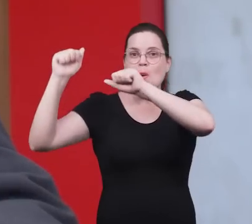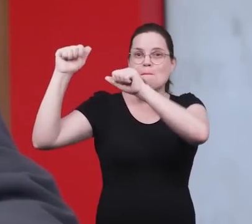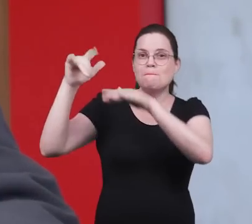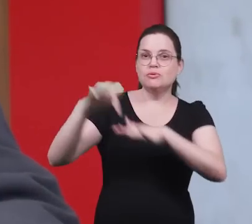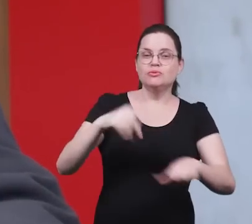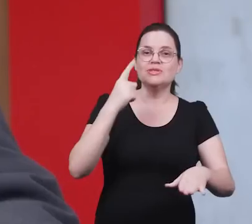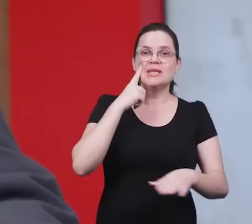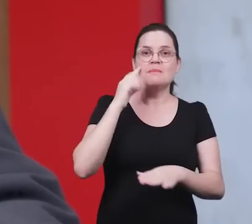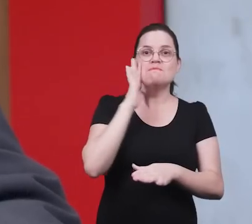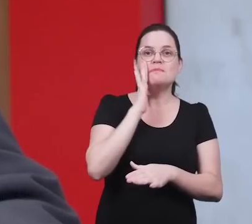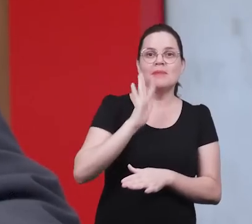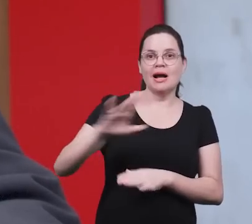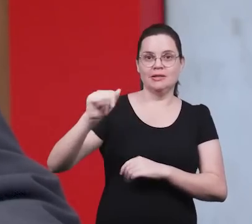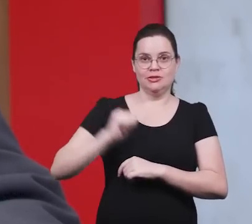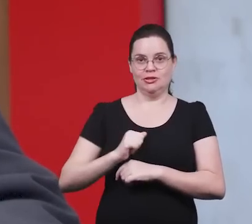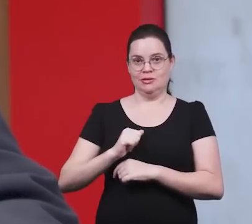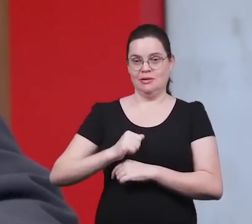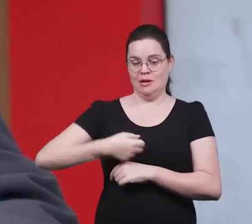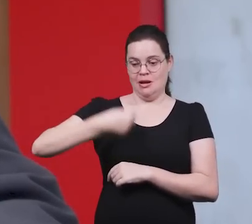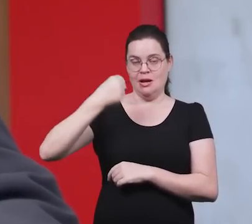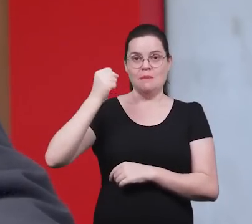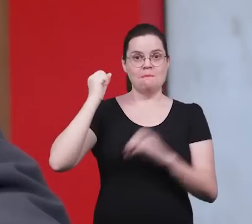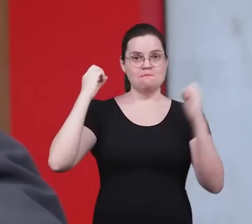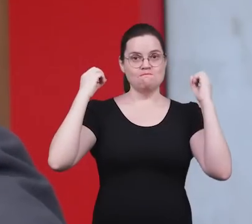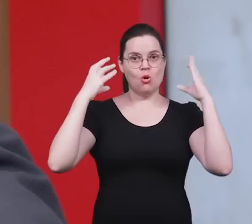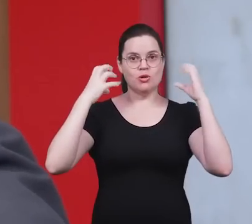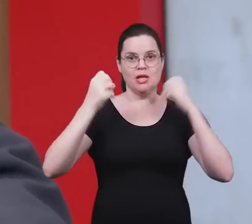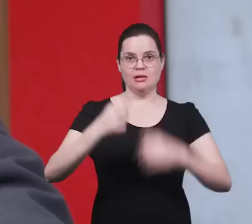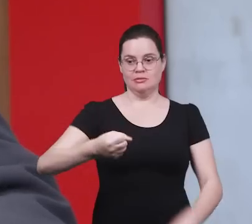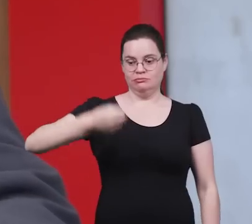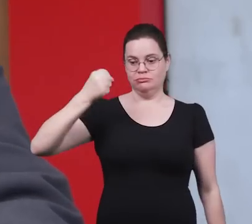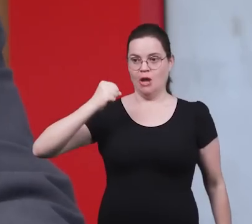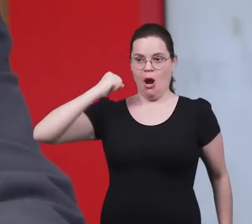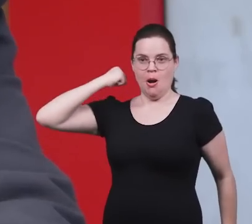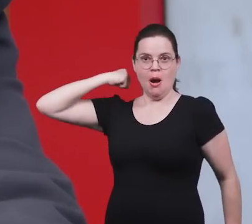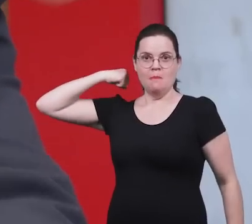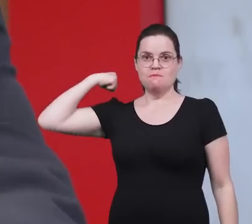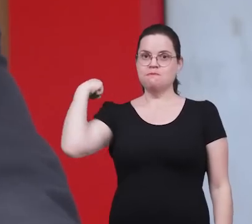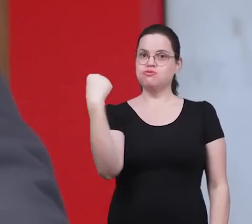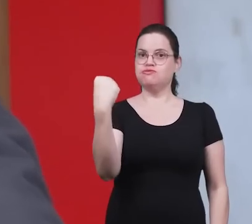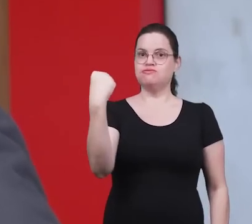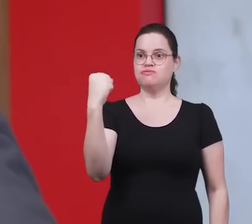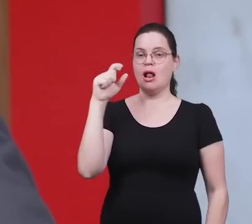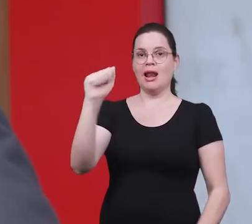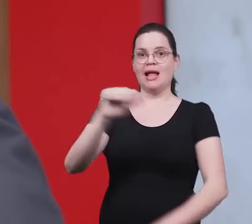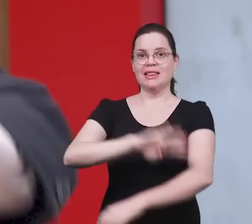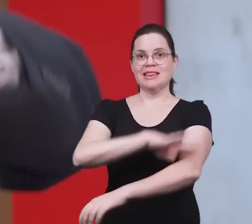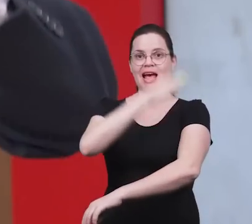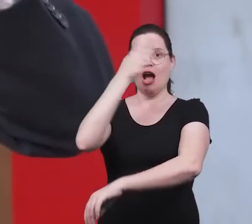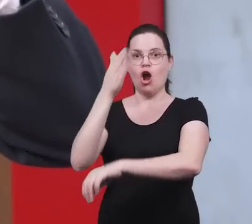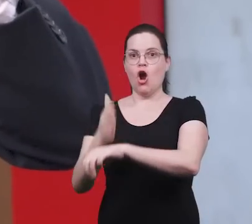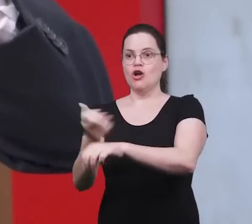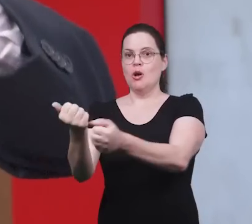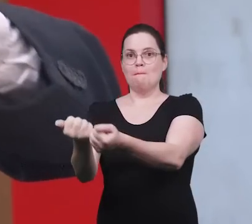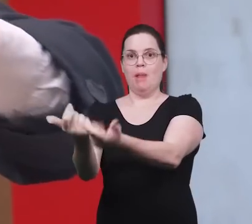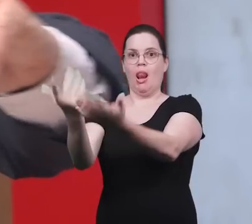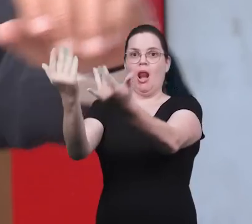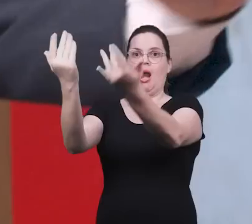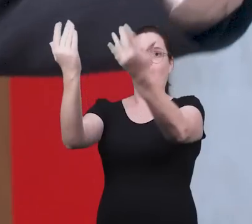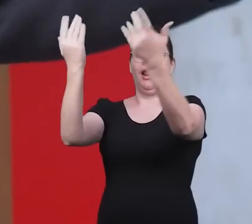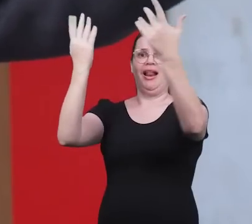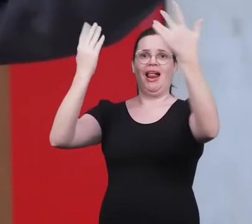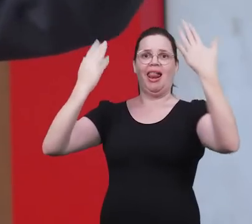imagina Moisés ferir a rocha e sair o rio Paraíba do Sul de dentro daquela rocha, dando